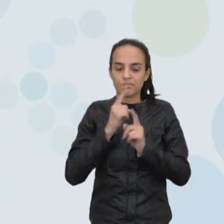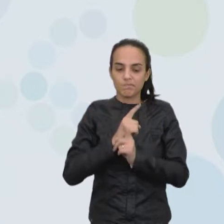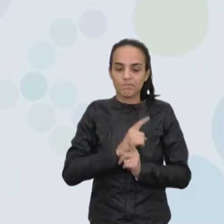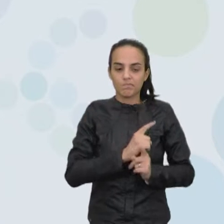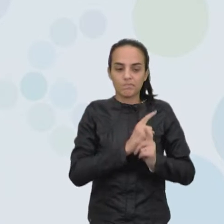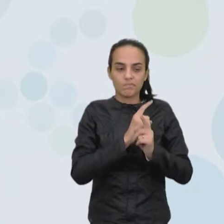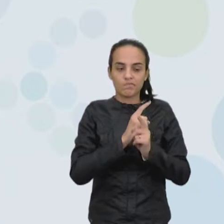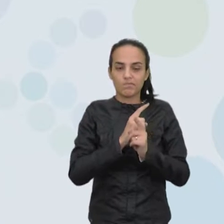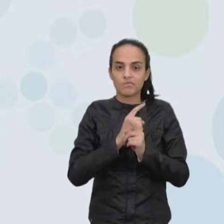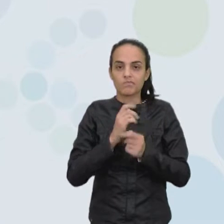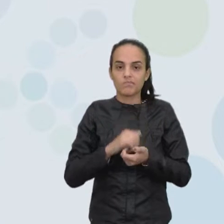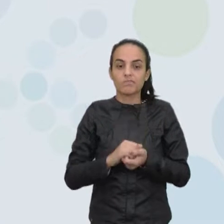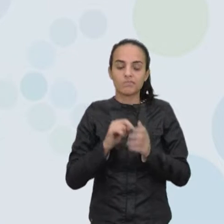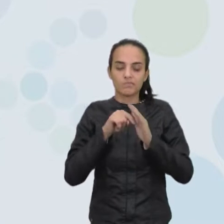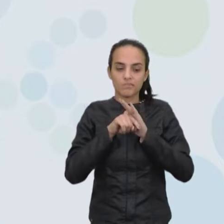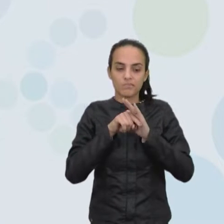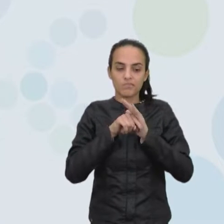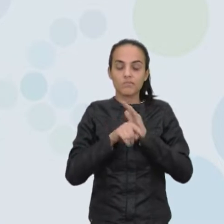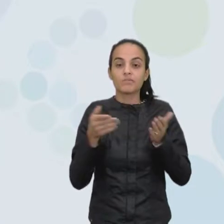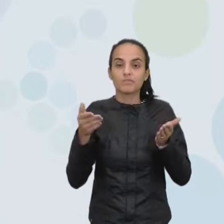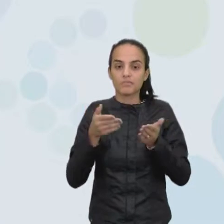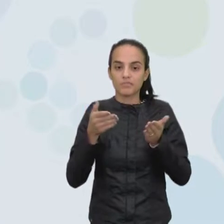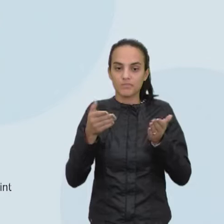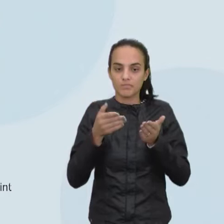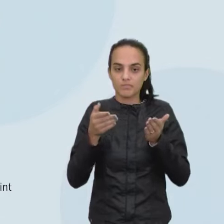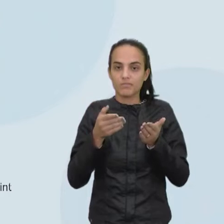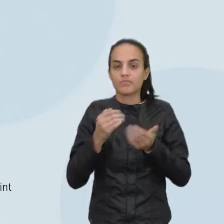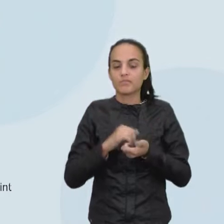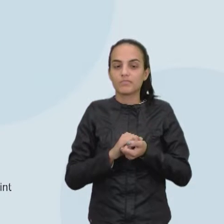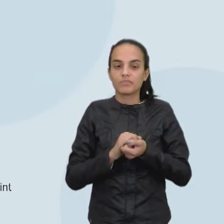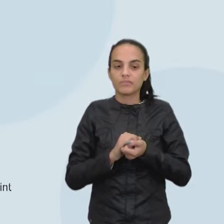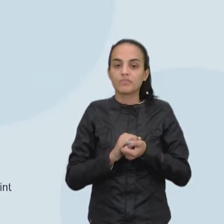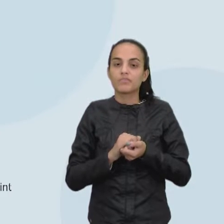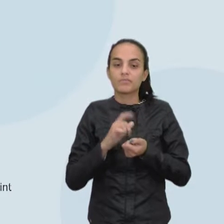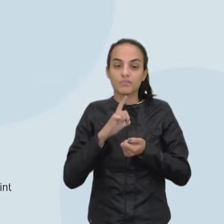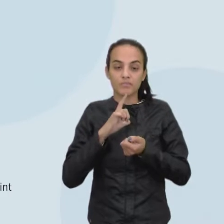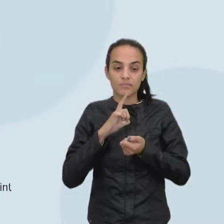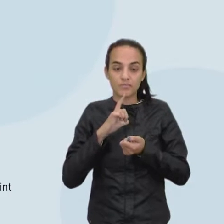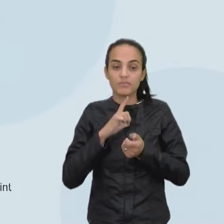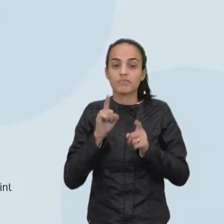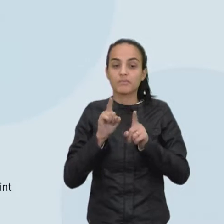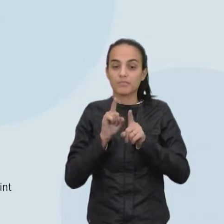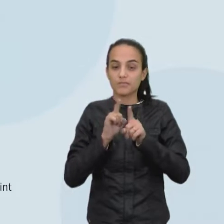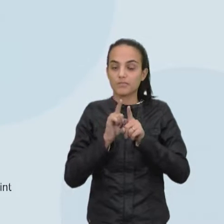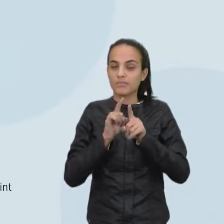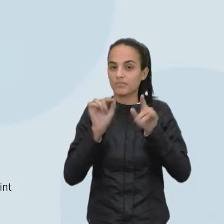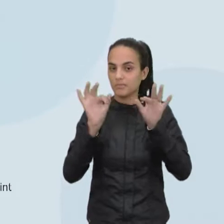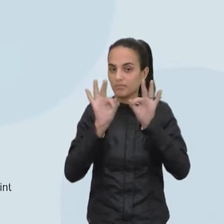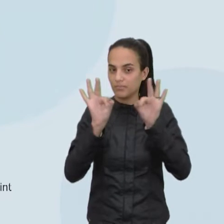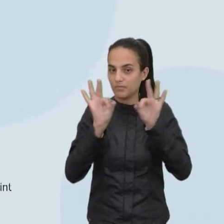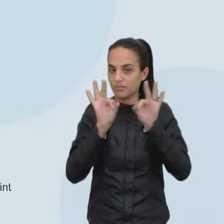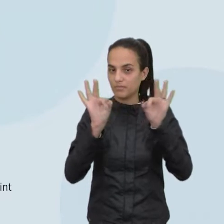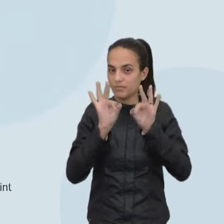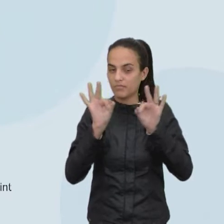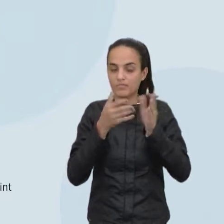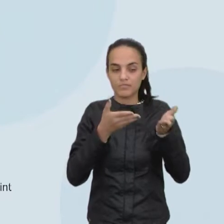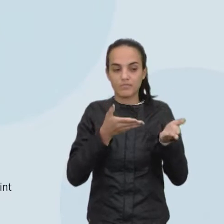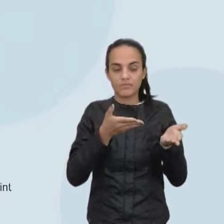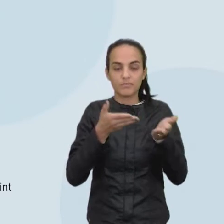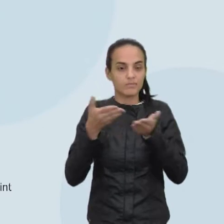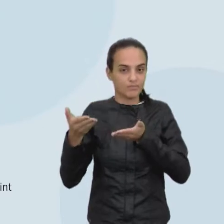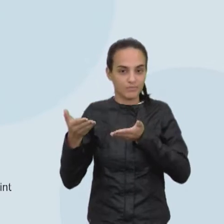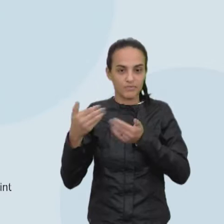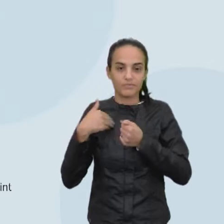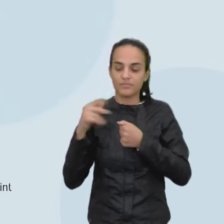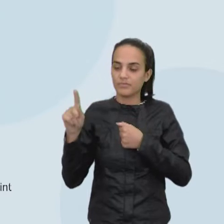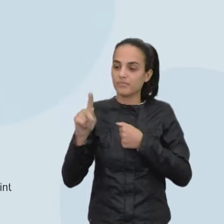falamos sobre ressonância e agora é relevância. E temos aí a nossa frase de seja bem-vindo. Olha só,